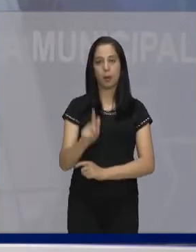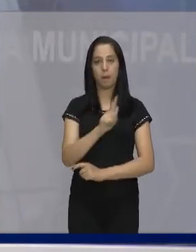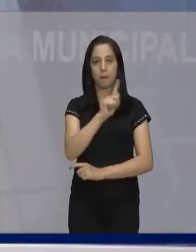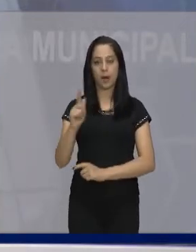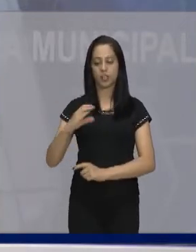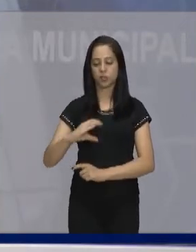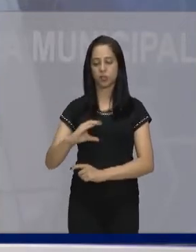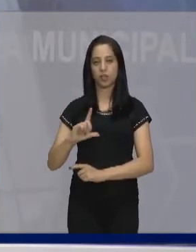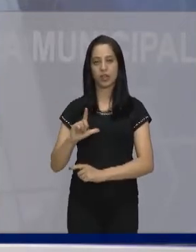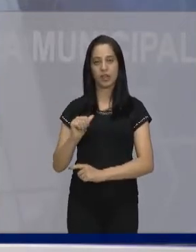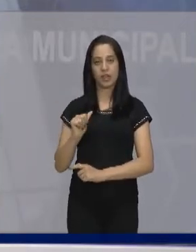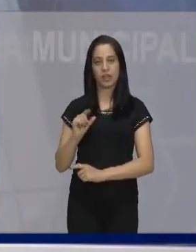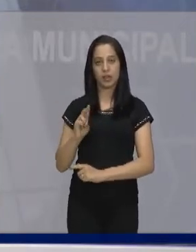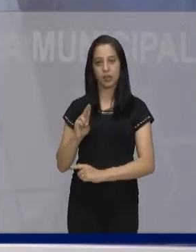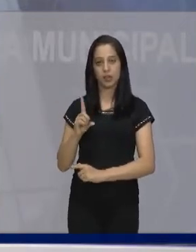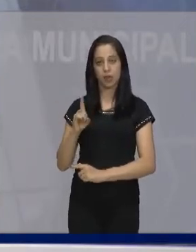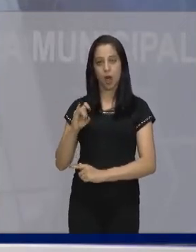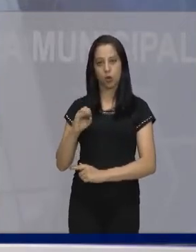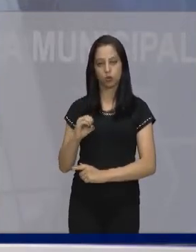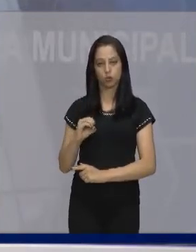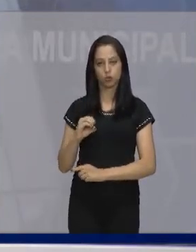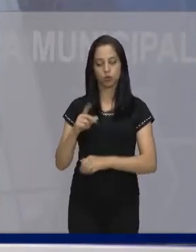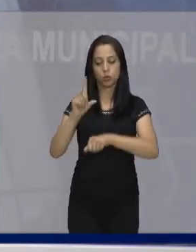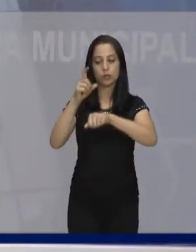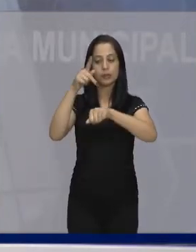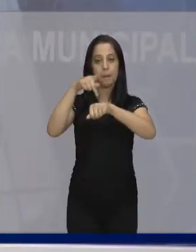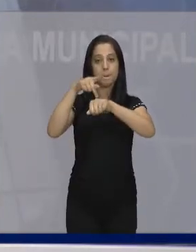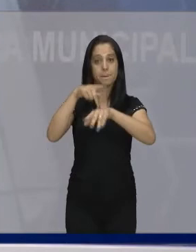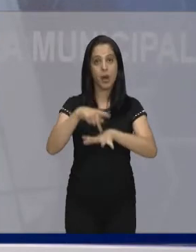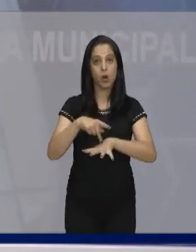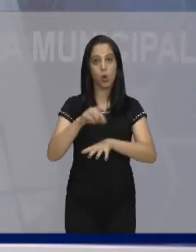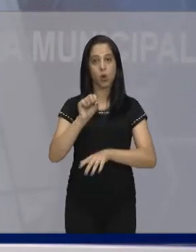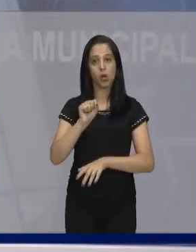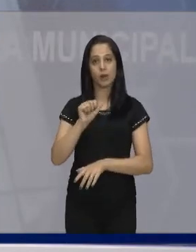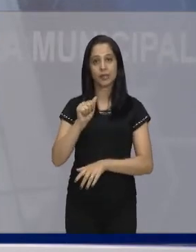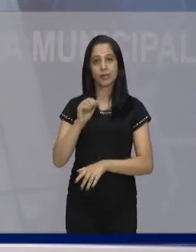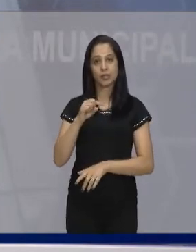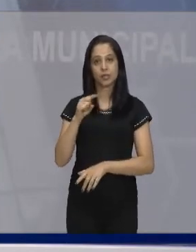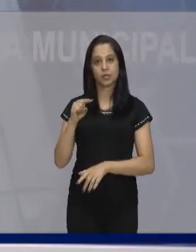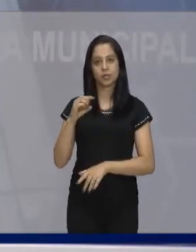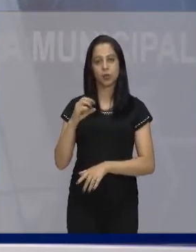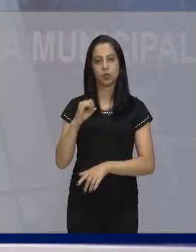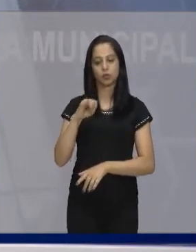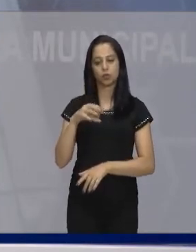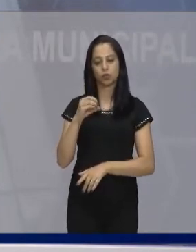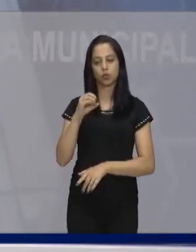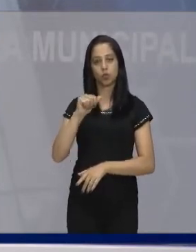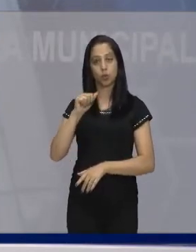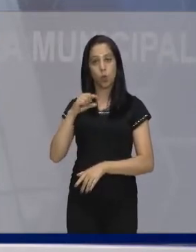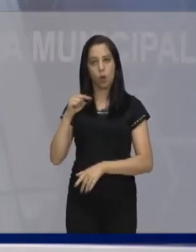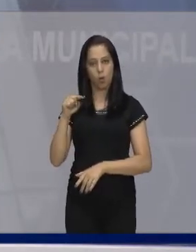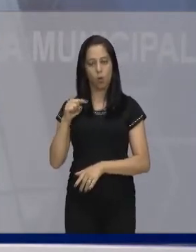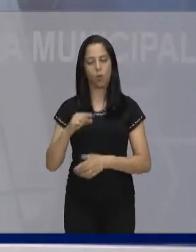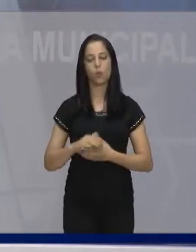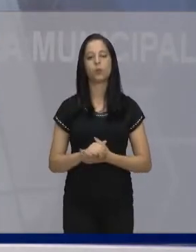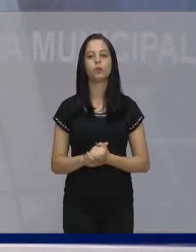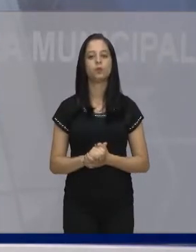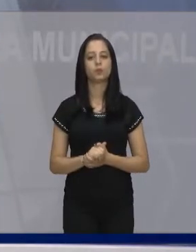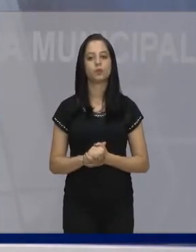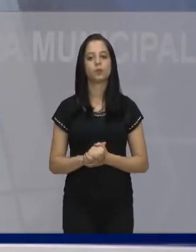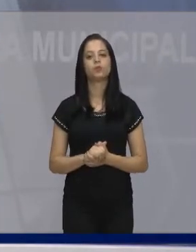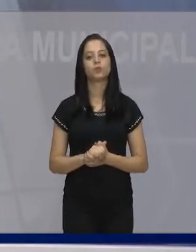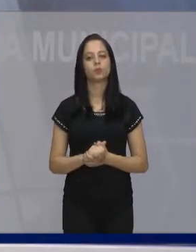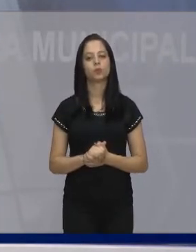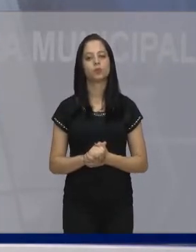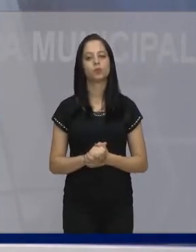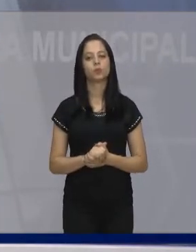da paróquia São João Bosco, que trabalha também nos acervos, no patrimônio lá da Diocese, e está nos ajudando